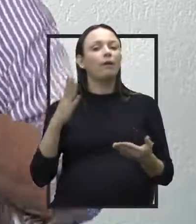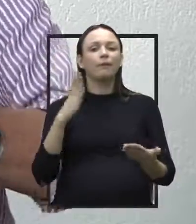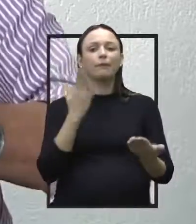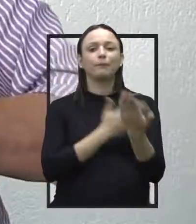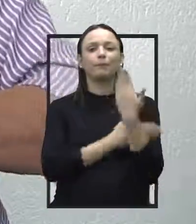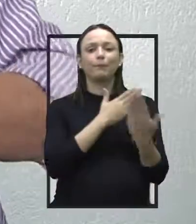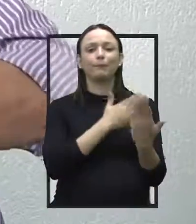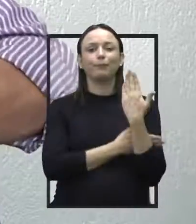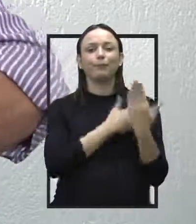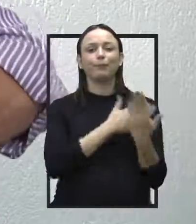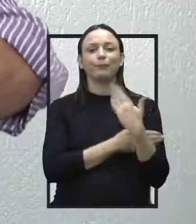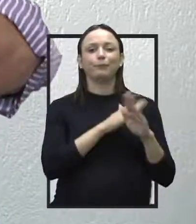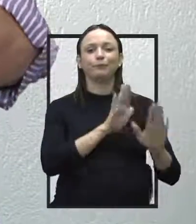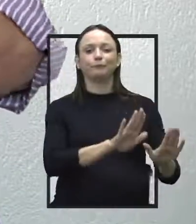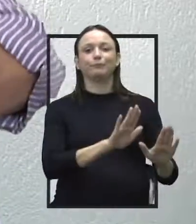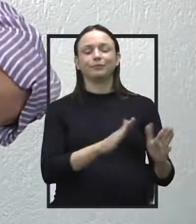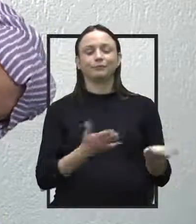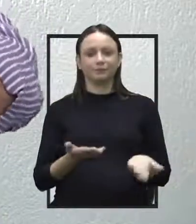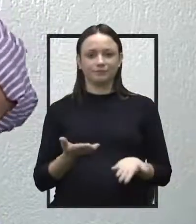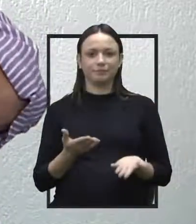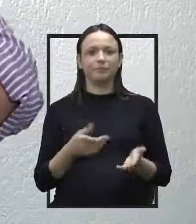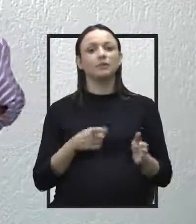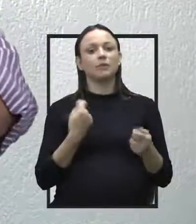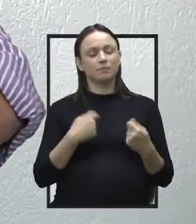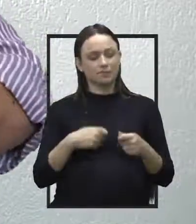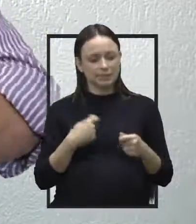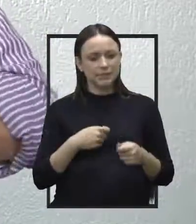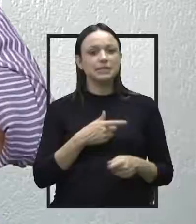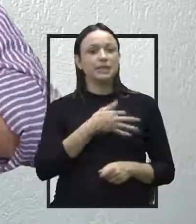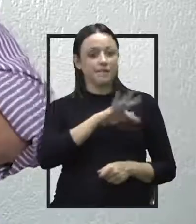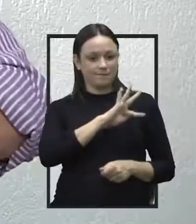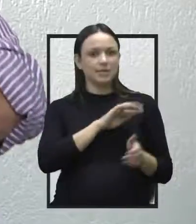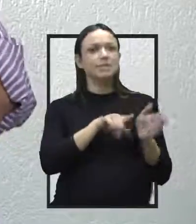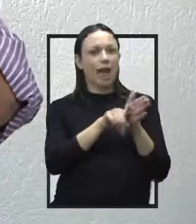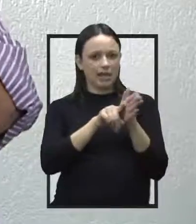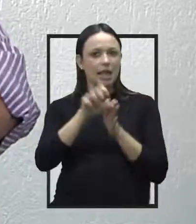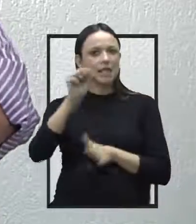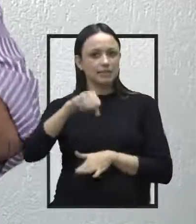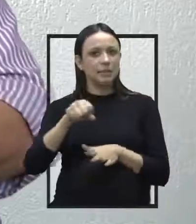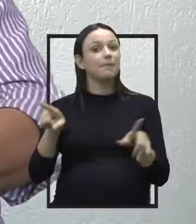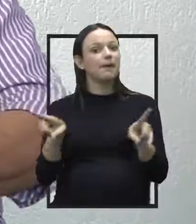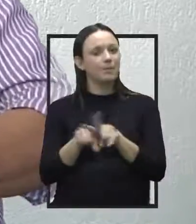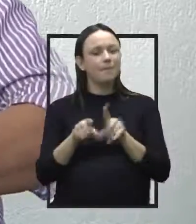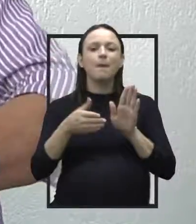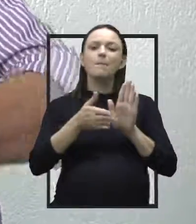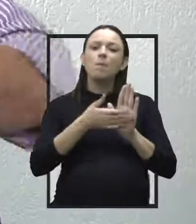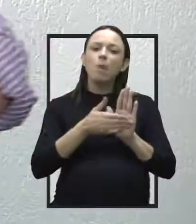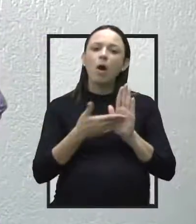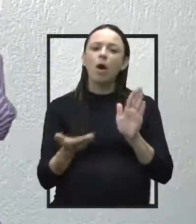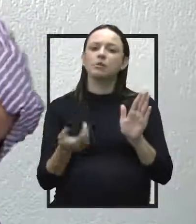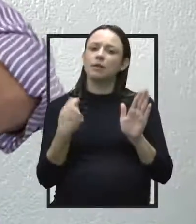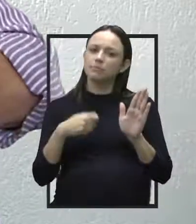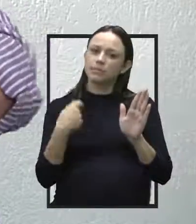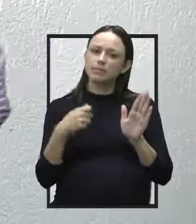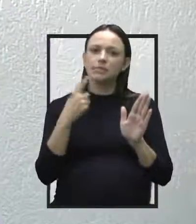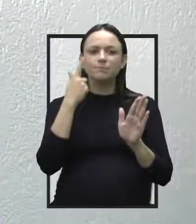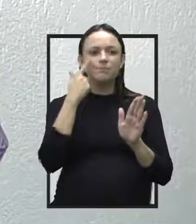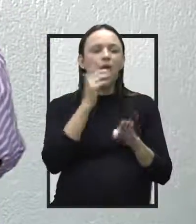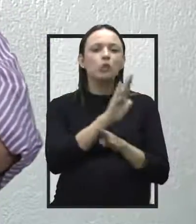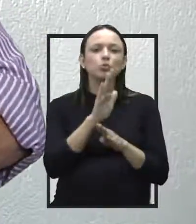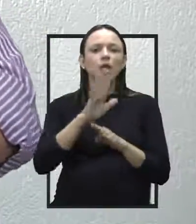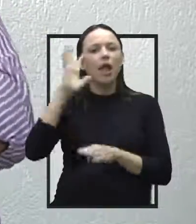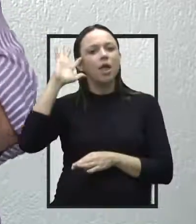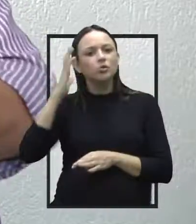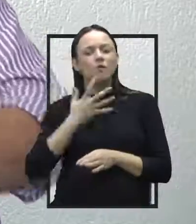Então nós temos que, além de fiscalizar, também propor soluções para alguns problemas, correr atrás, acompanhar